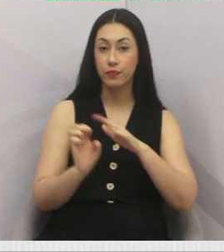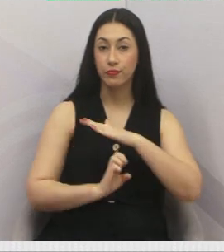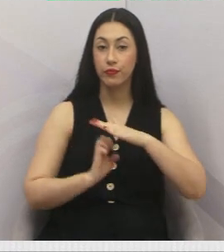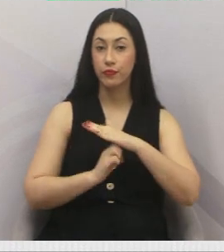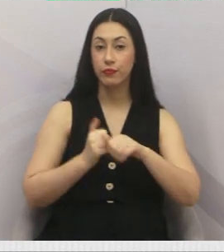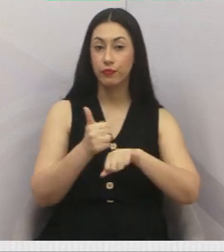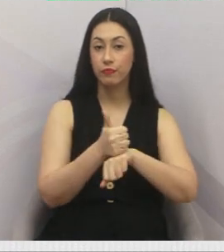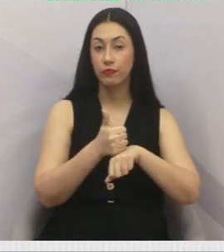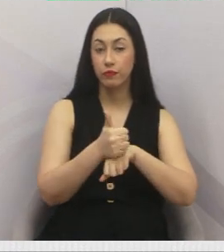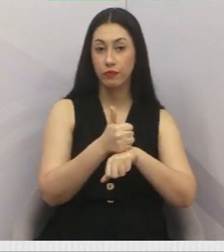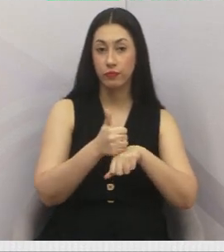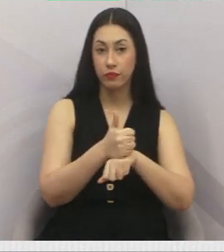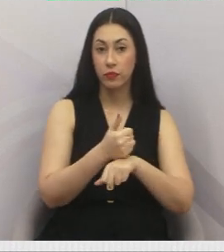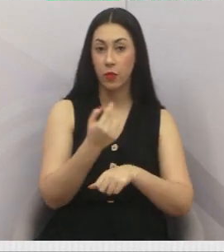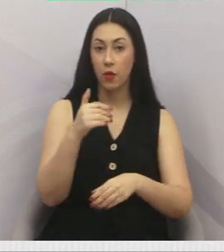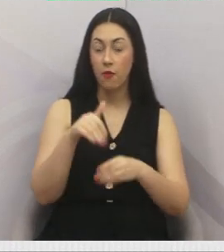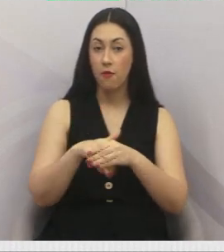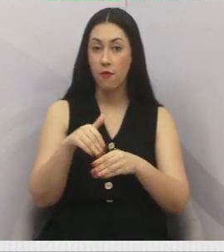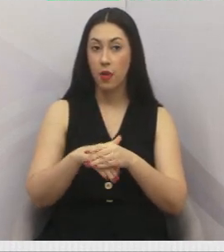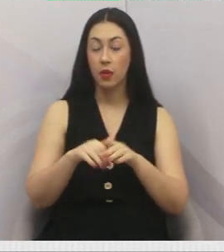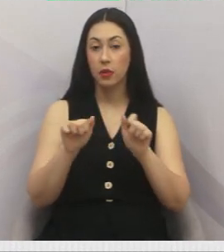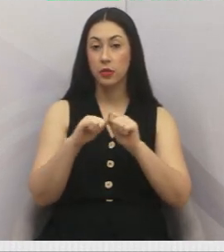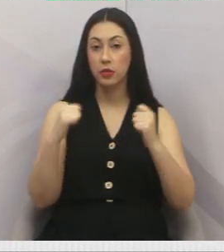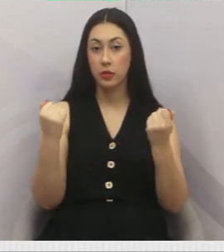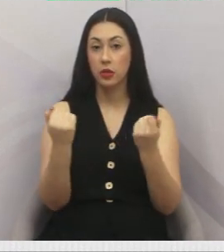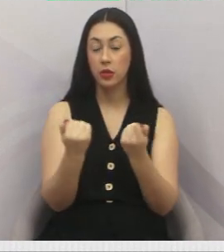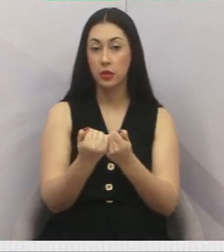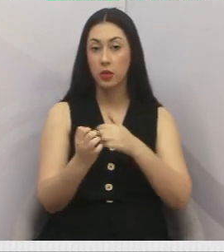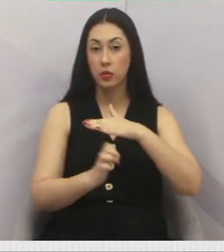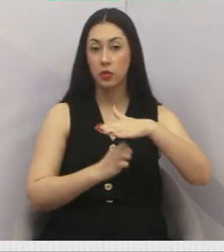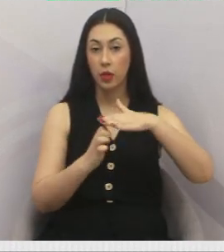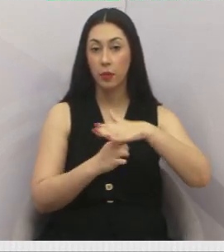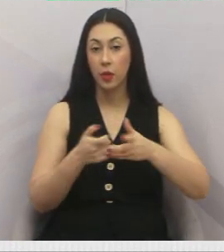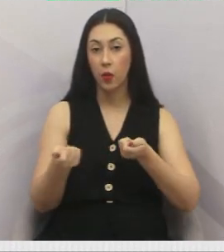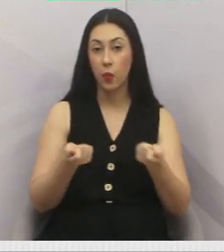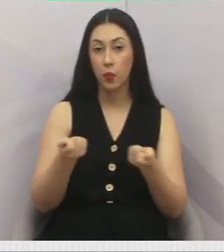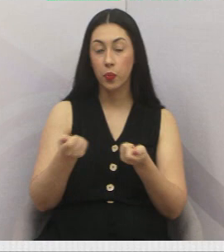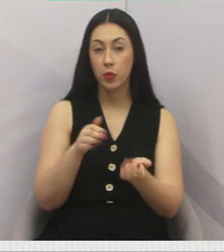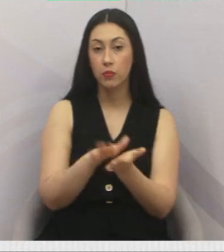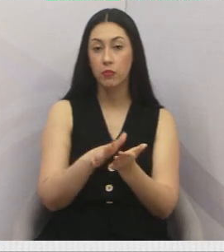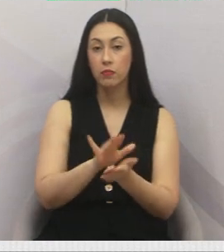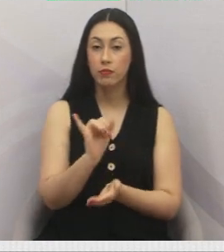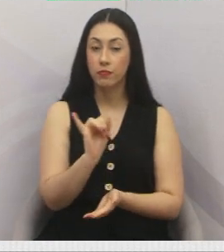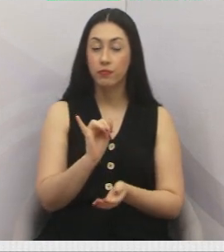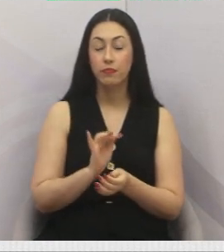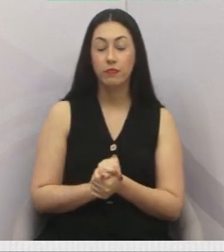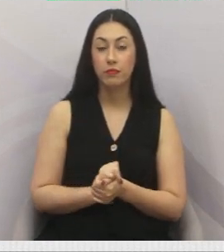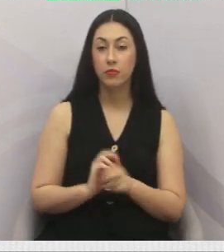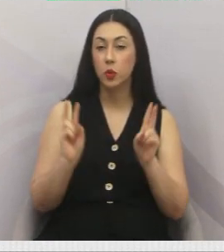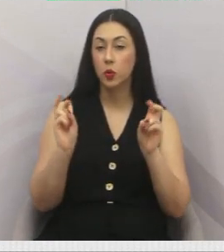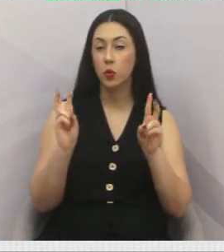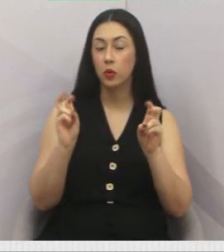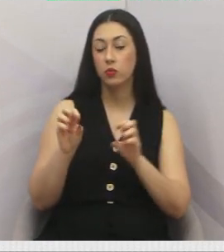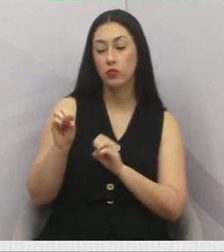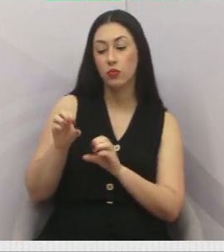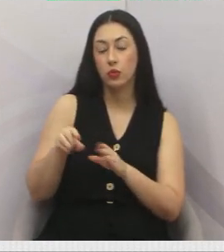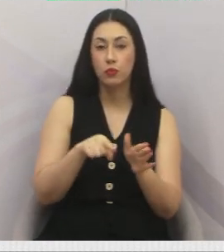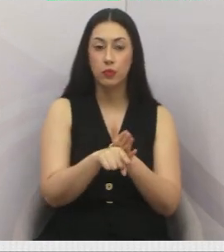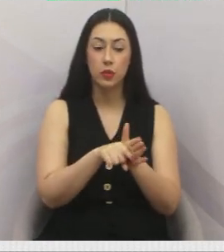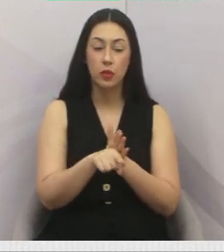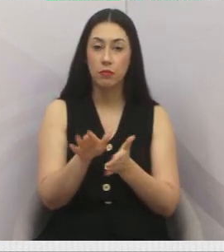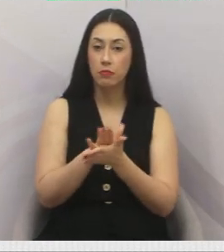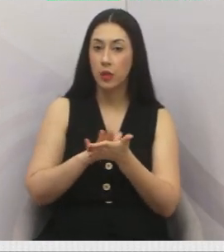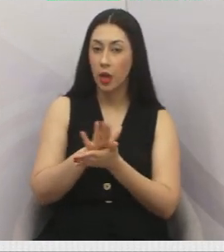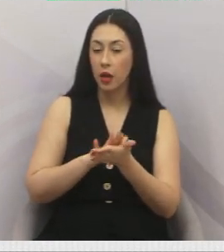Empresas e ou Entidades Profissionais, um voto para a Associação das Empresas de Mineração de Jacareí. Segmento Entidades Acadêmicas, voto em